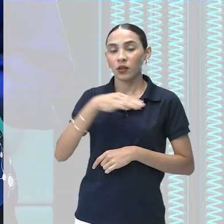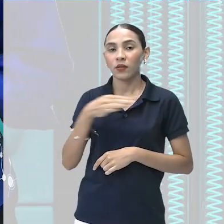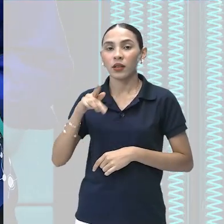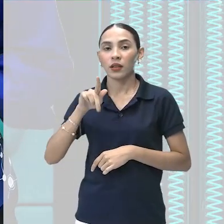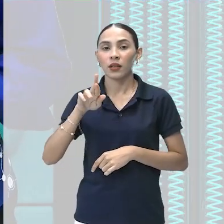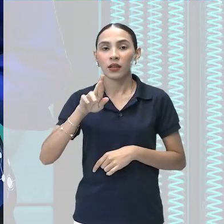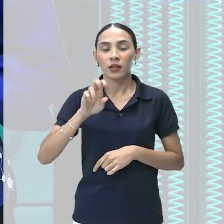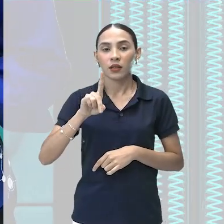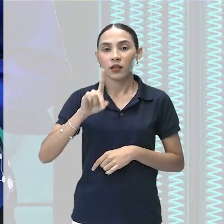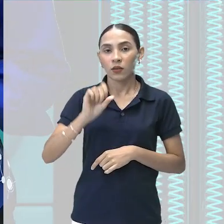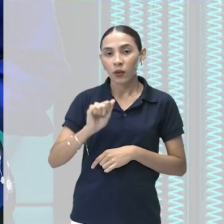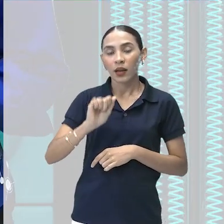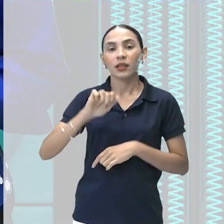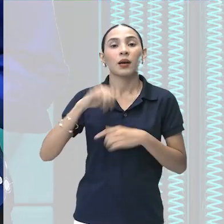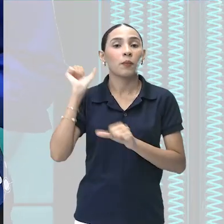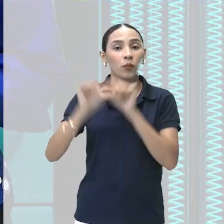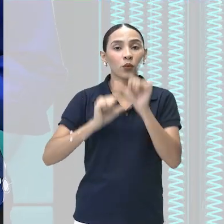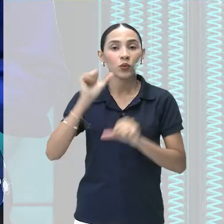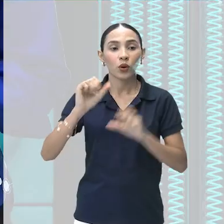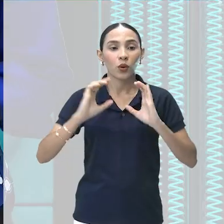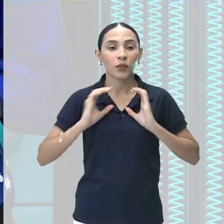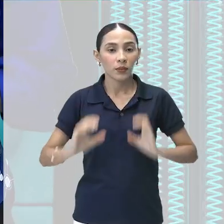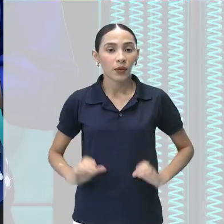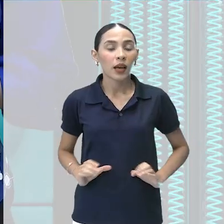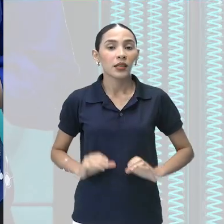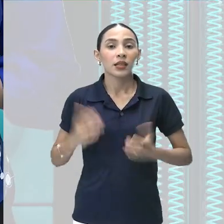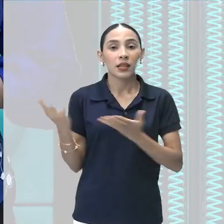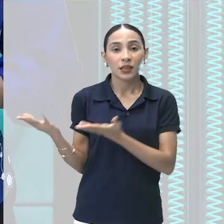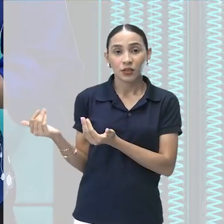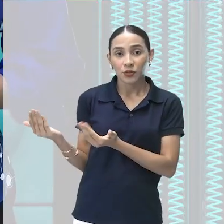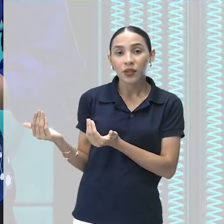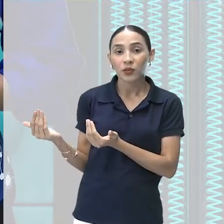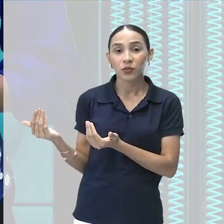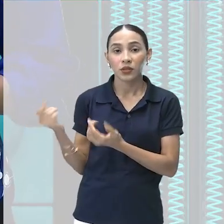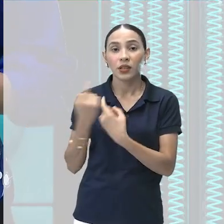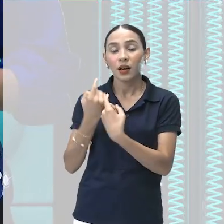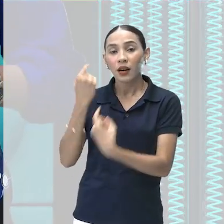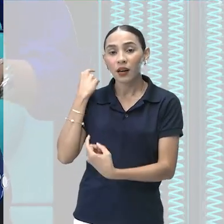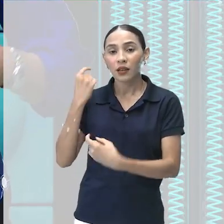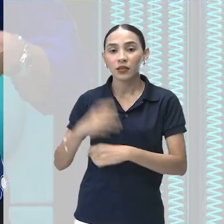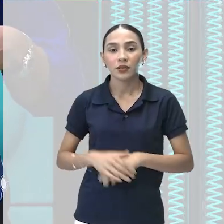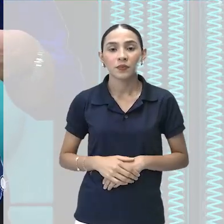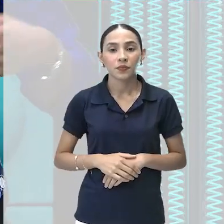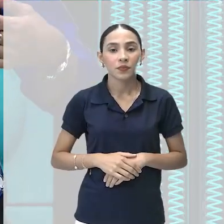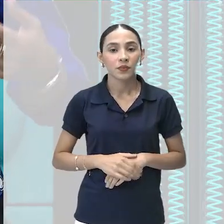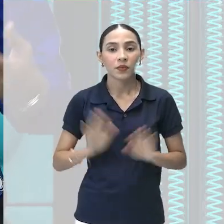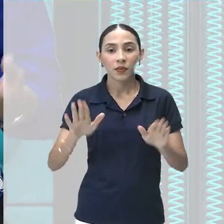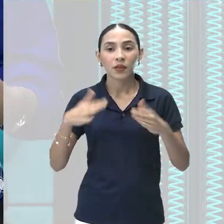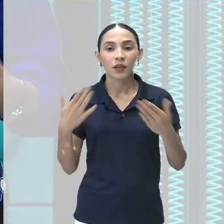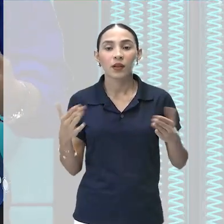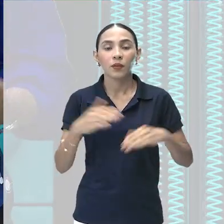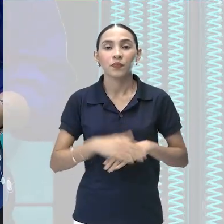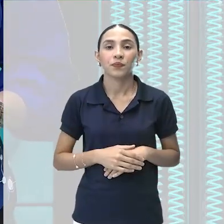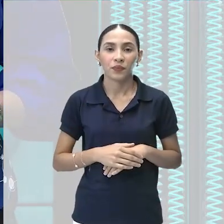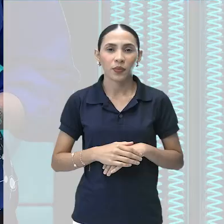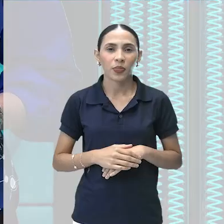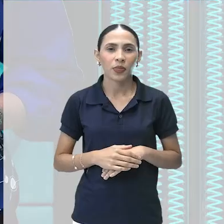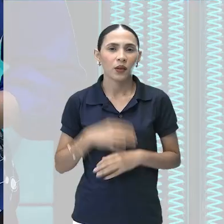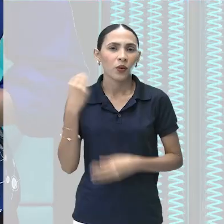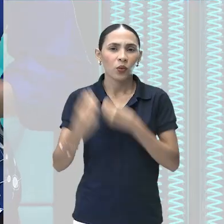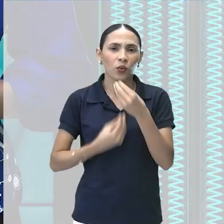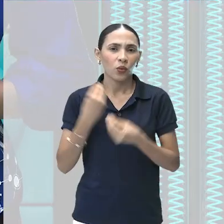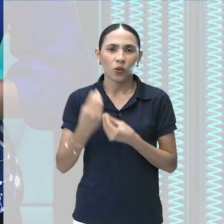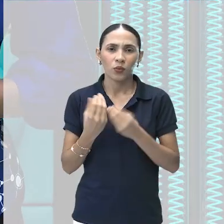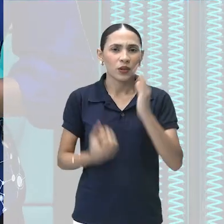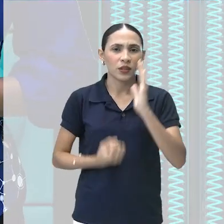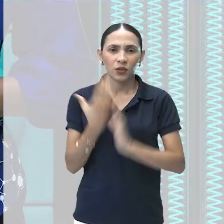o comportamento da juventude da época. Então, de onde surgiu essa